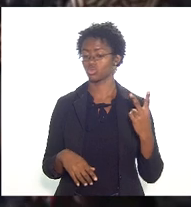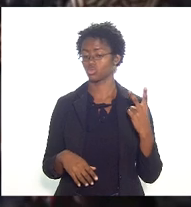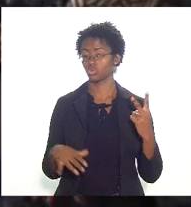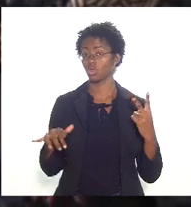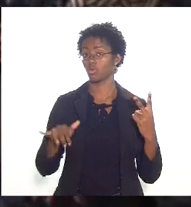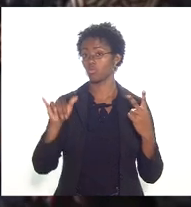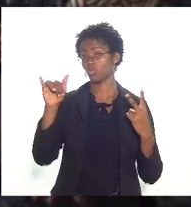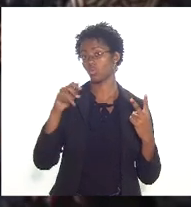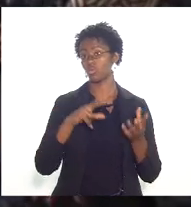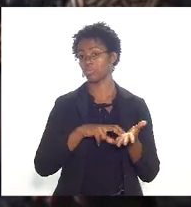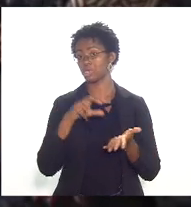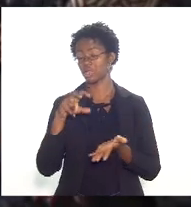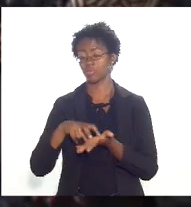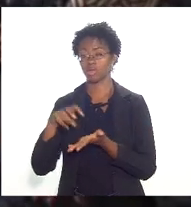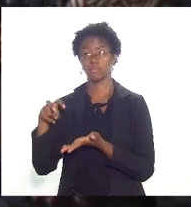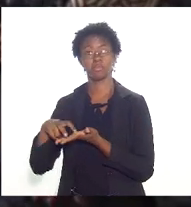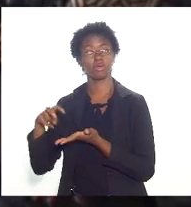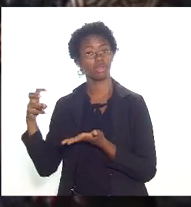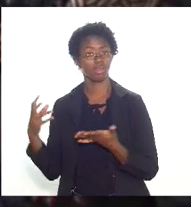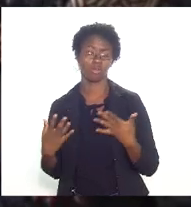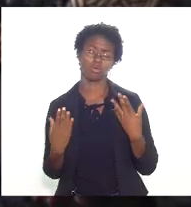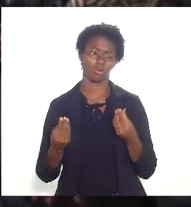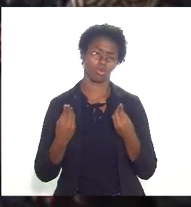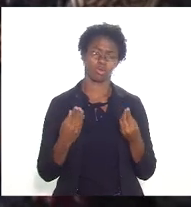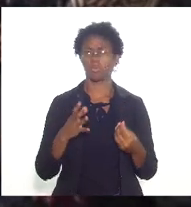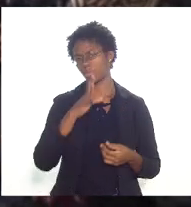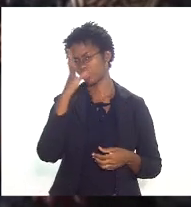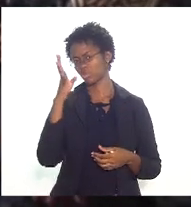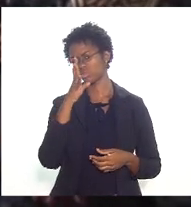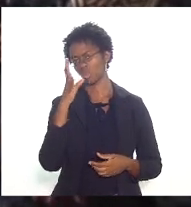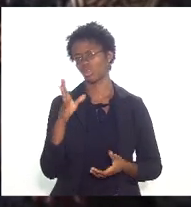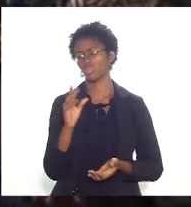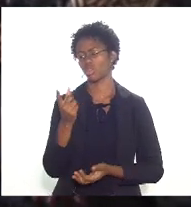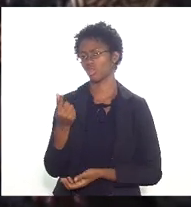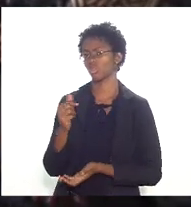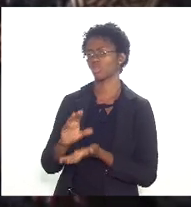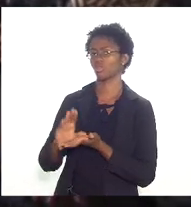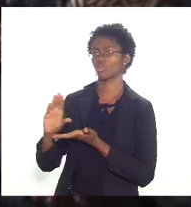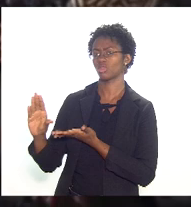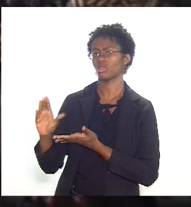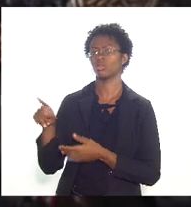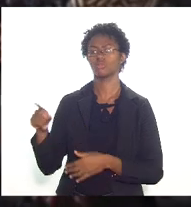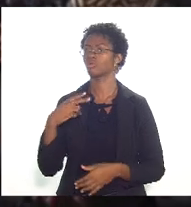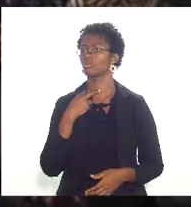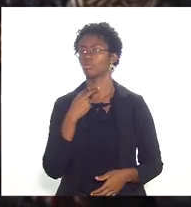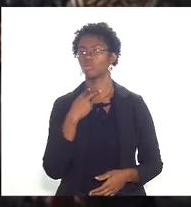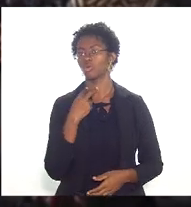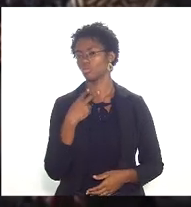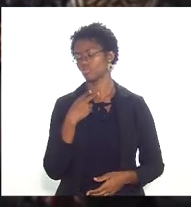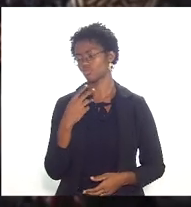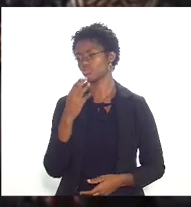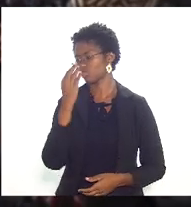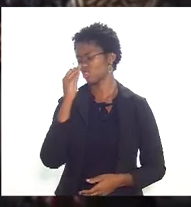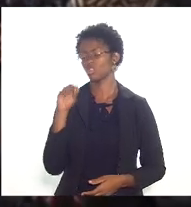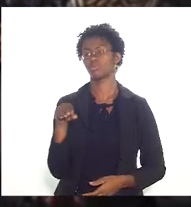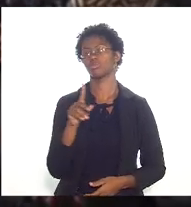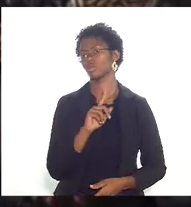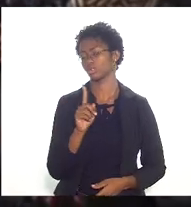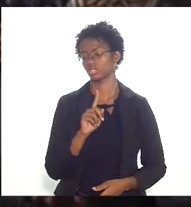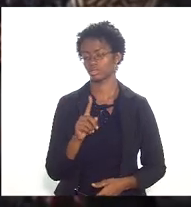é um absurdo o investimento que foi feito naquele aeroporto não pode se jogado no lixo